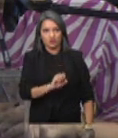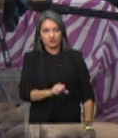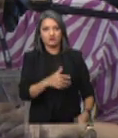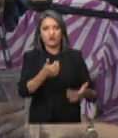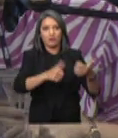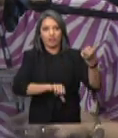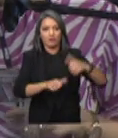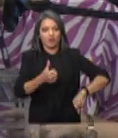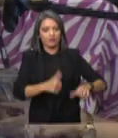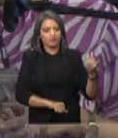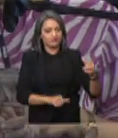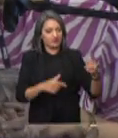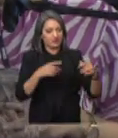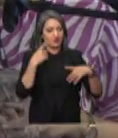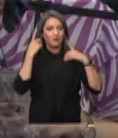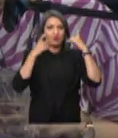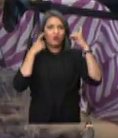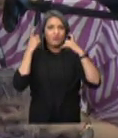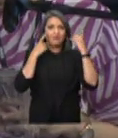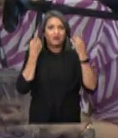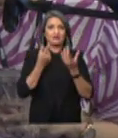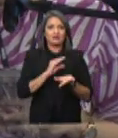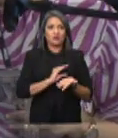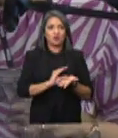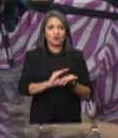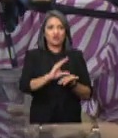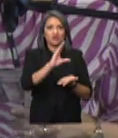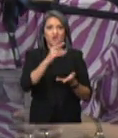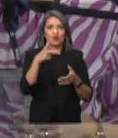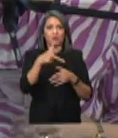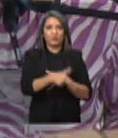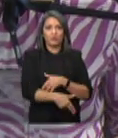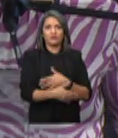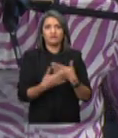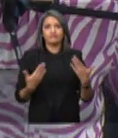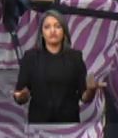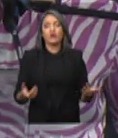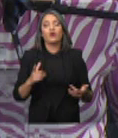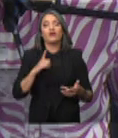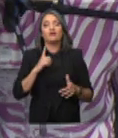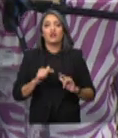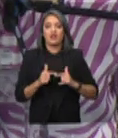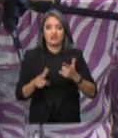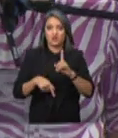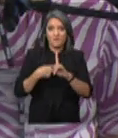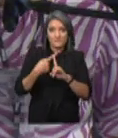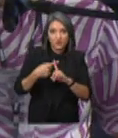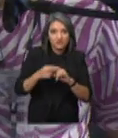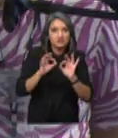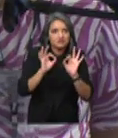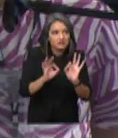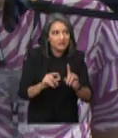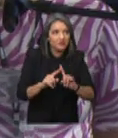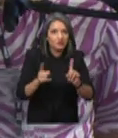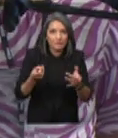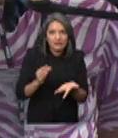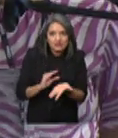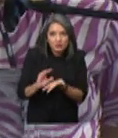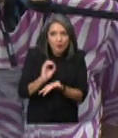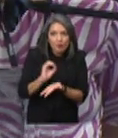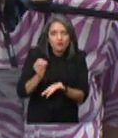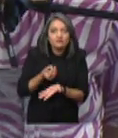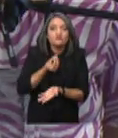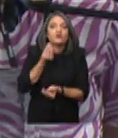social especial pois embora tenhamos ações positivas sem recurso não será possível continuar